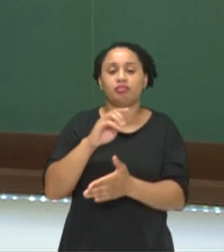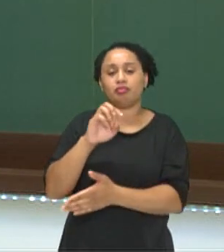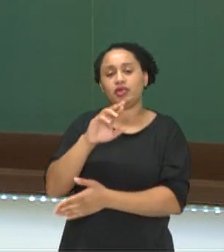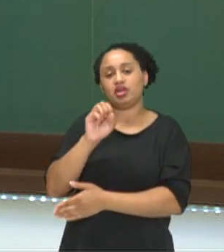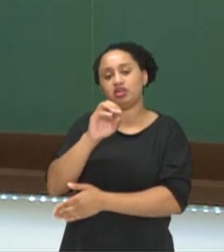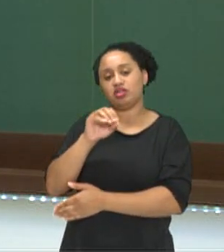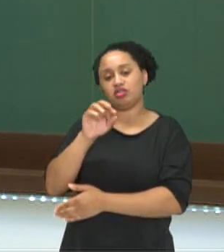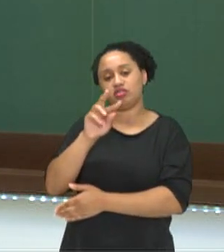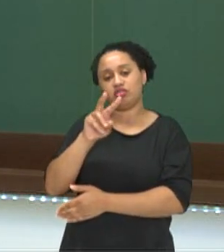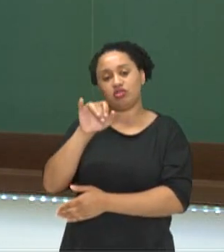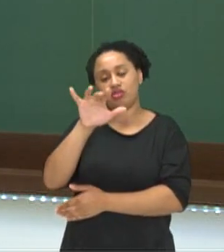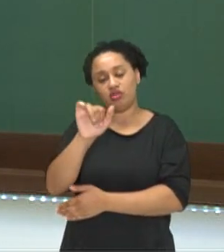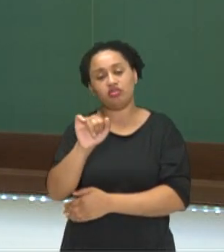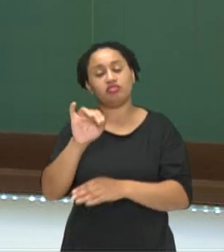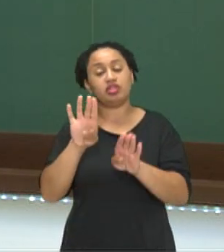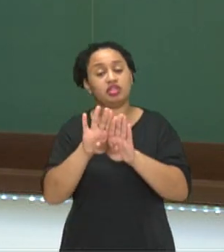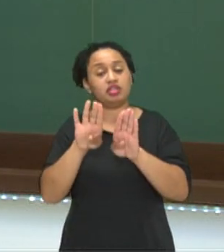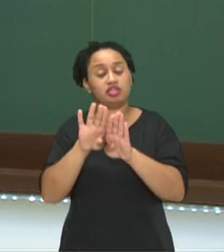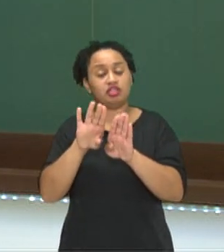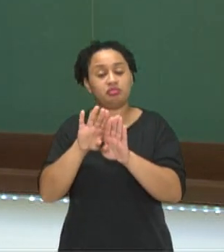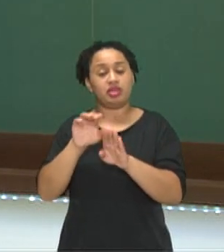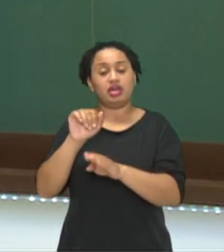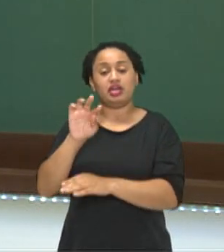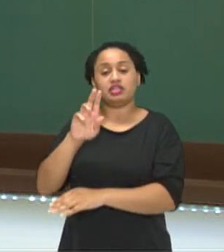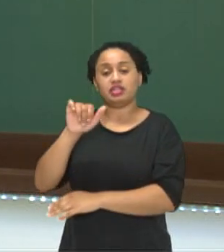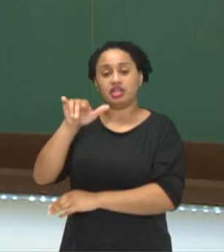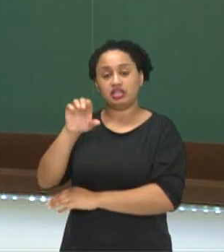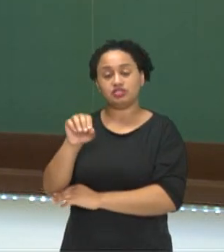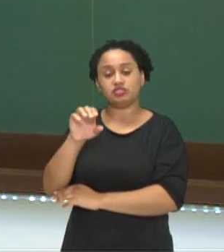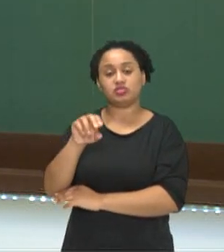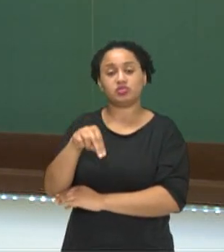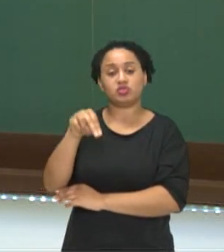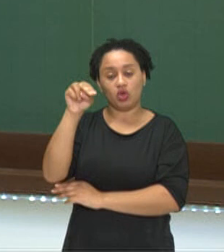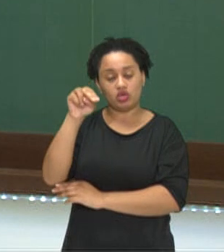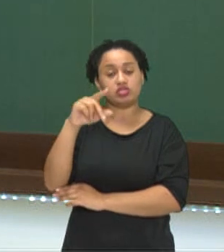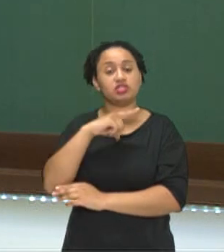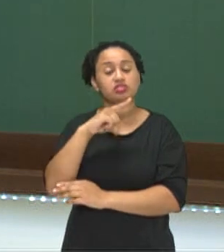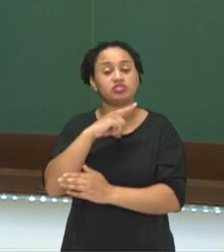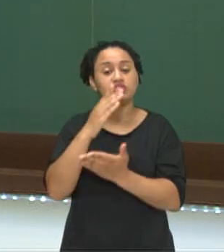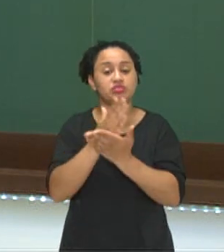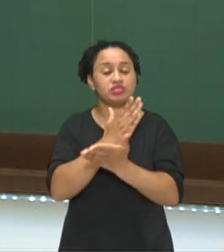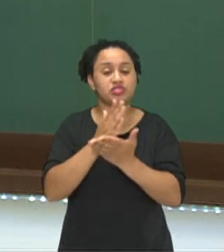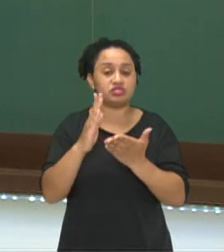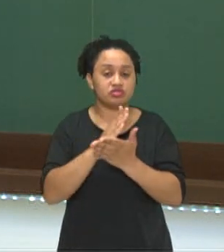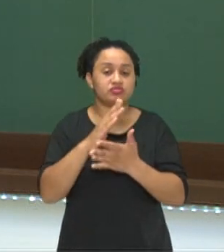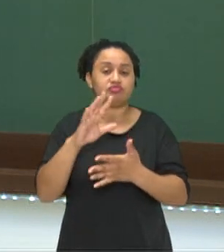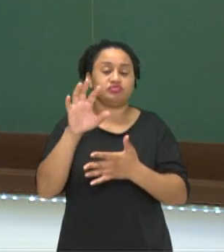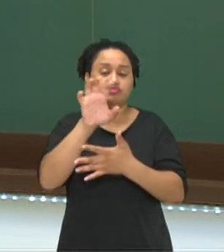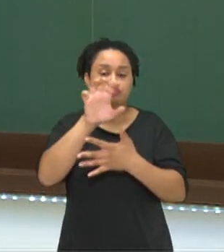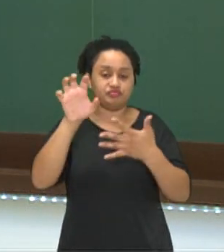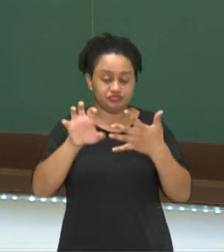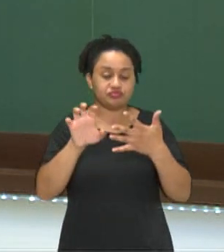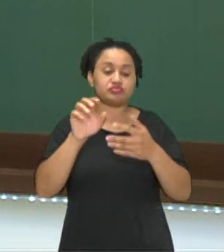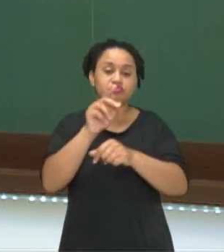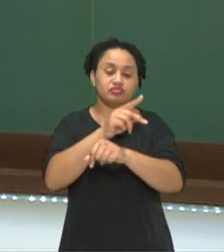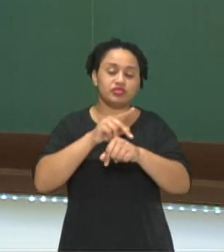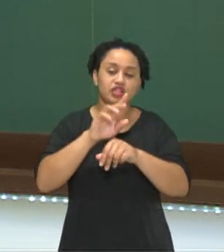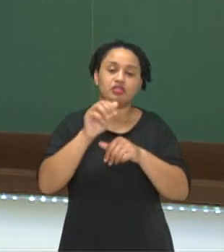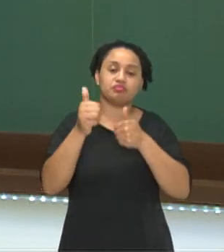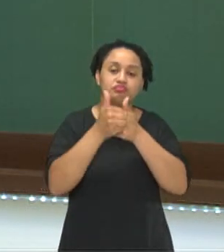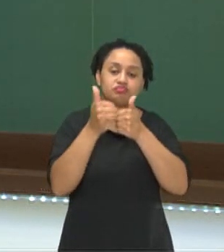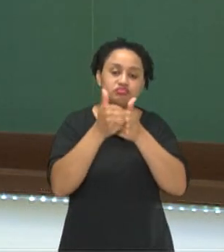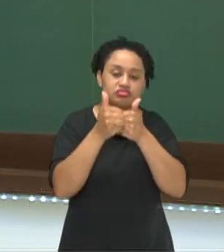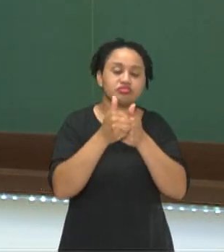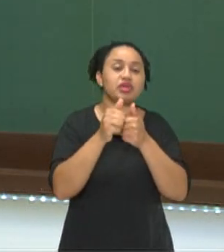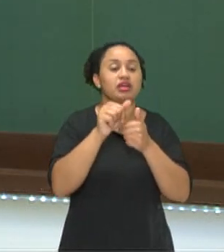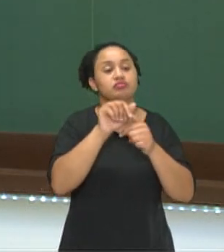Varsóvia e o Tratado do Atlântico Norte. Então nós tínhamos ali uma divisão do continente. Aqueles países que estavam mais próximos